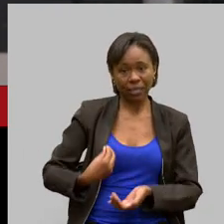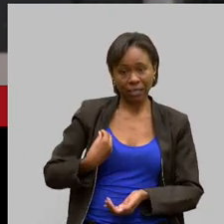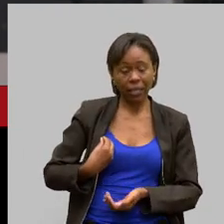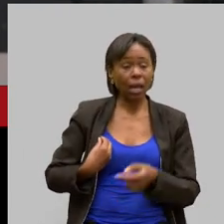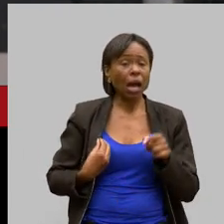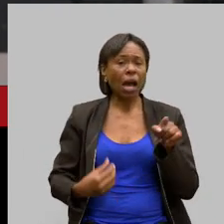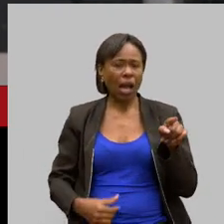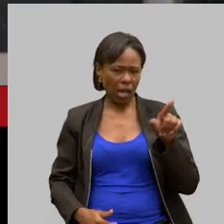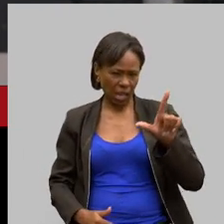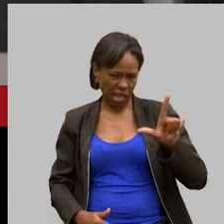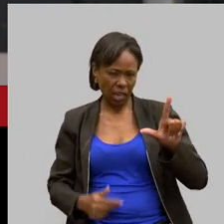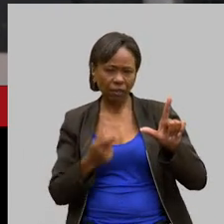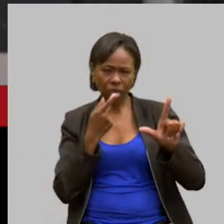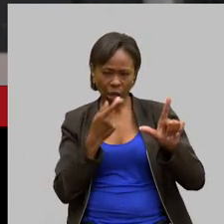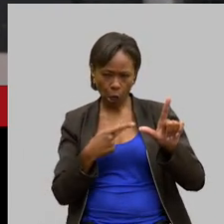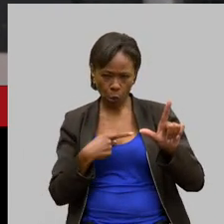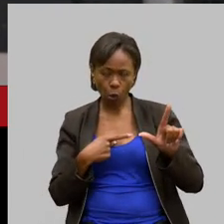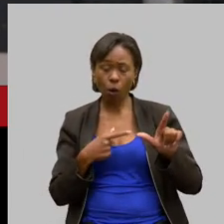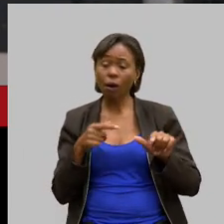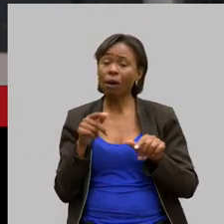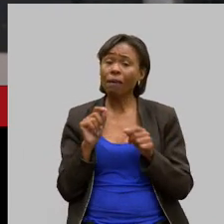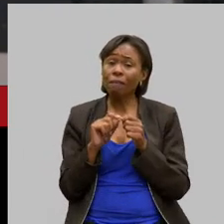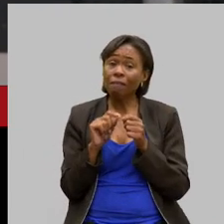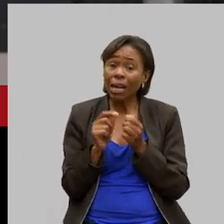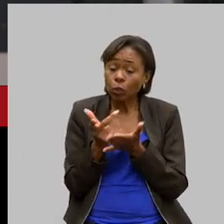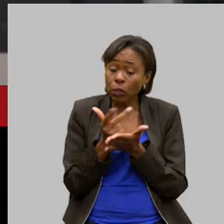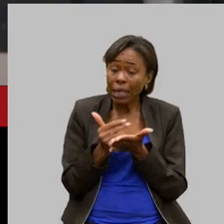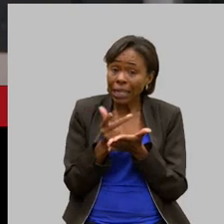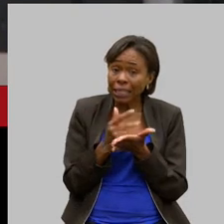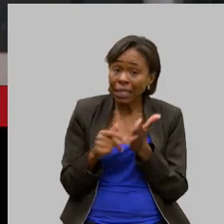falou assim faz um desenho do